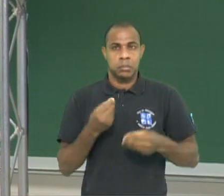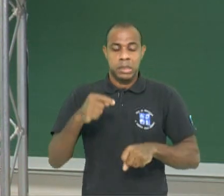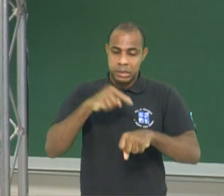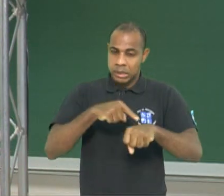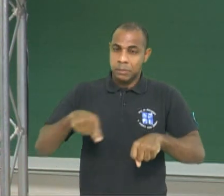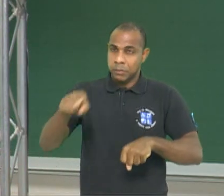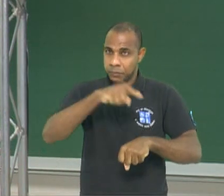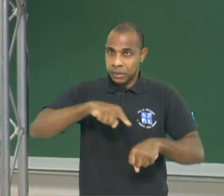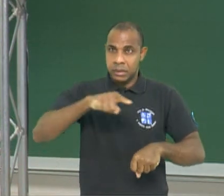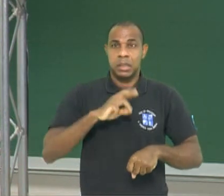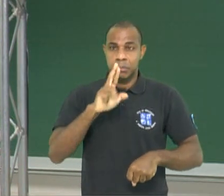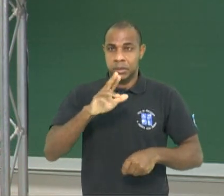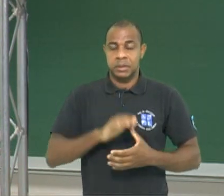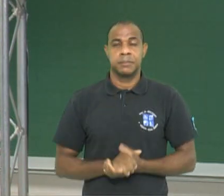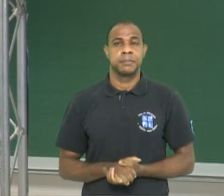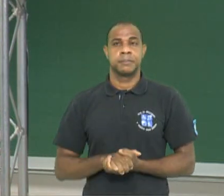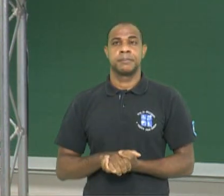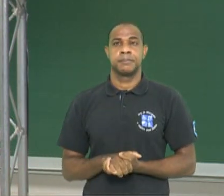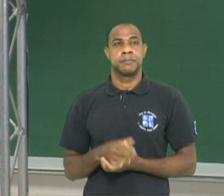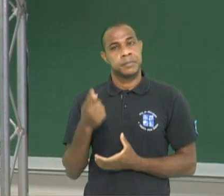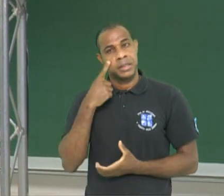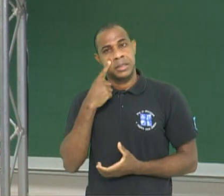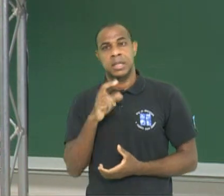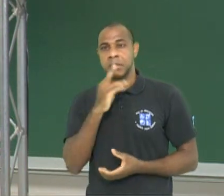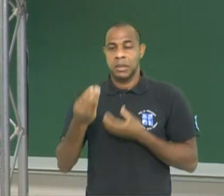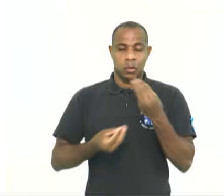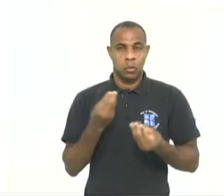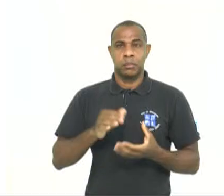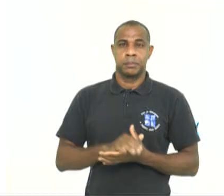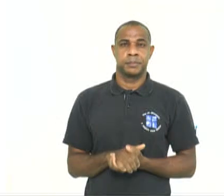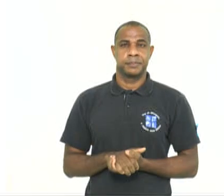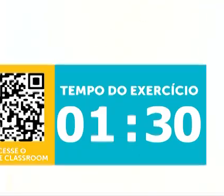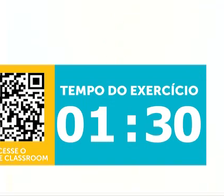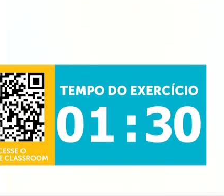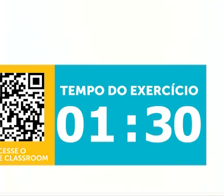aí para vocês tentarem resolver essa questão.